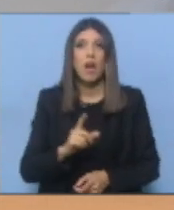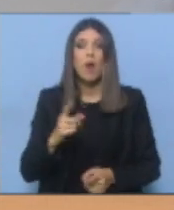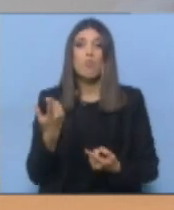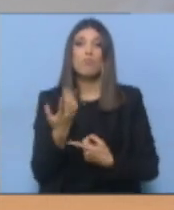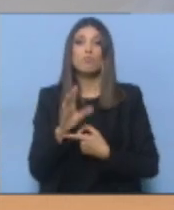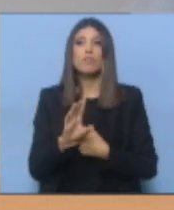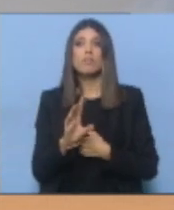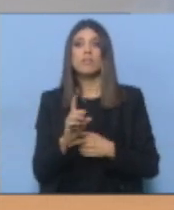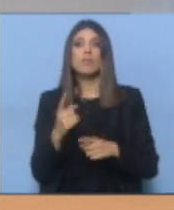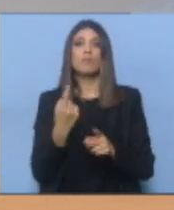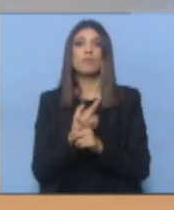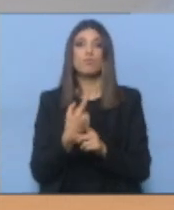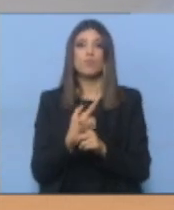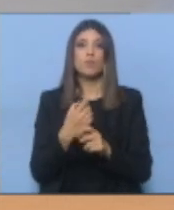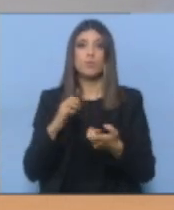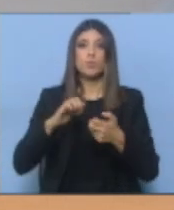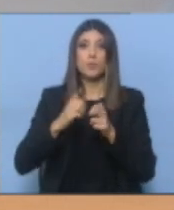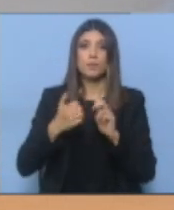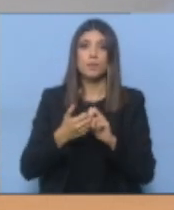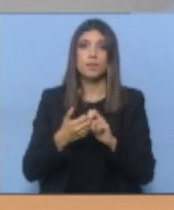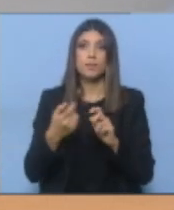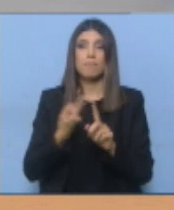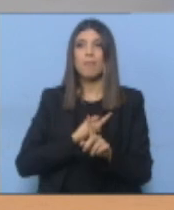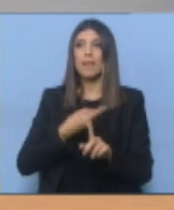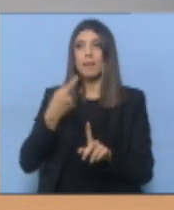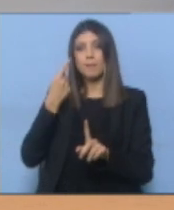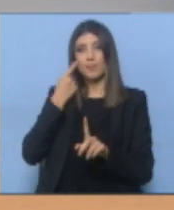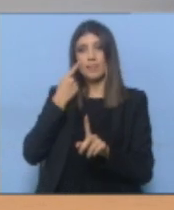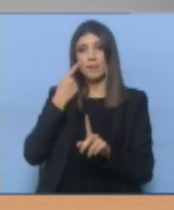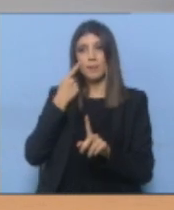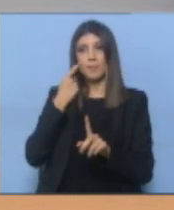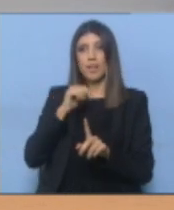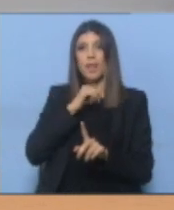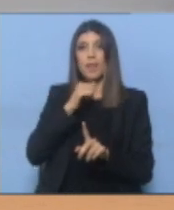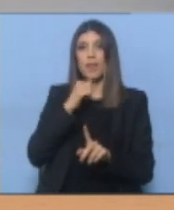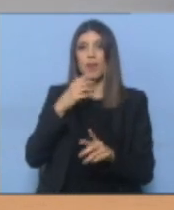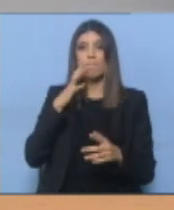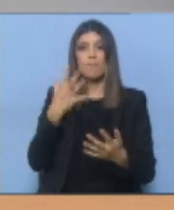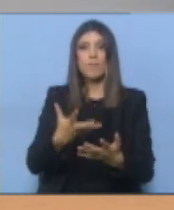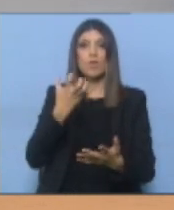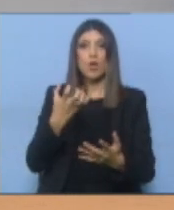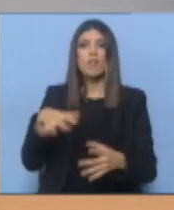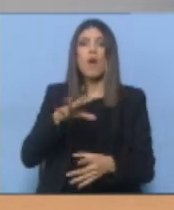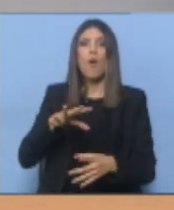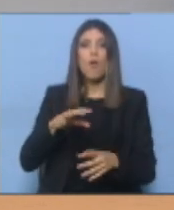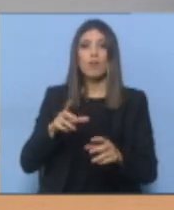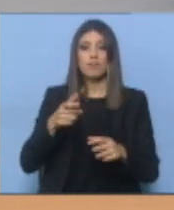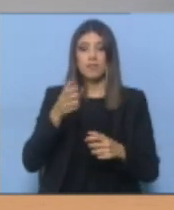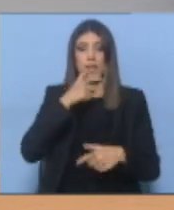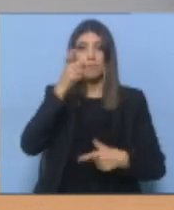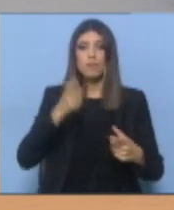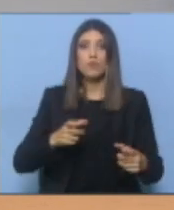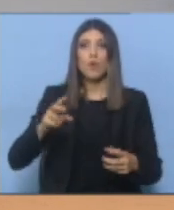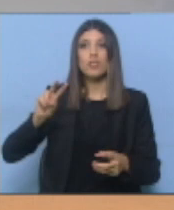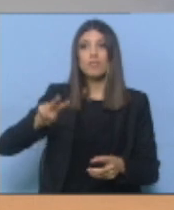ligadas ao facto de conhecer isto também muitas vezes é mais visível até na população migrante ou nos requerentes